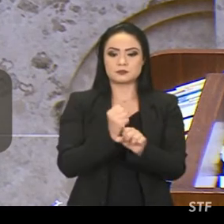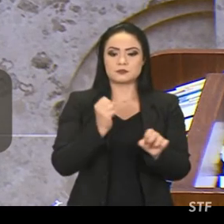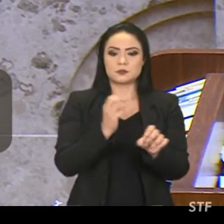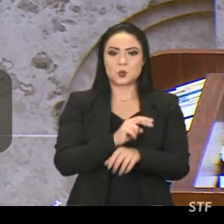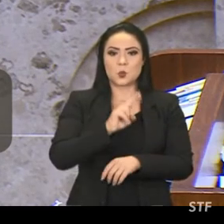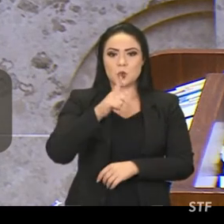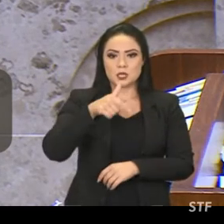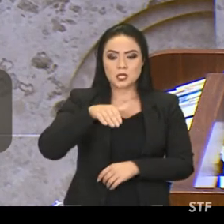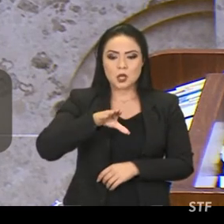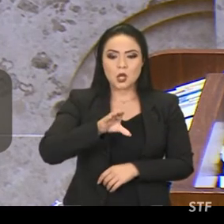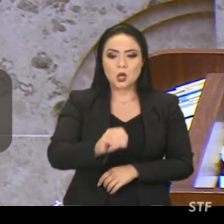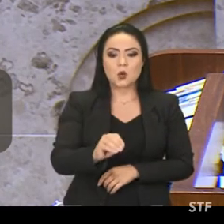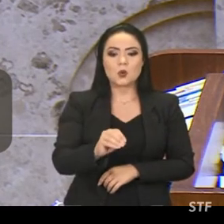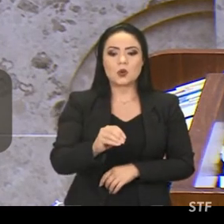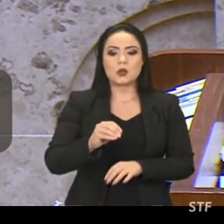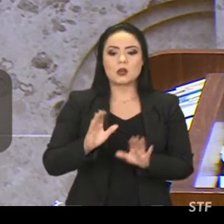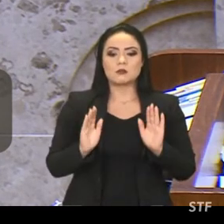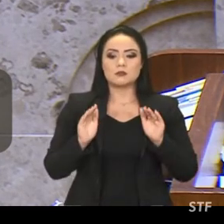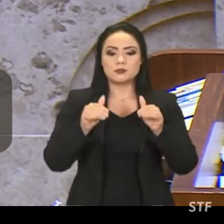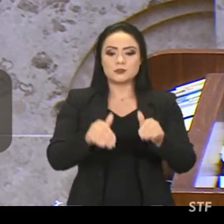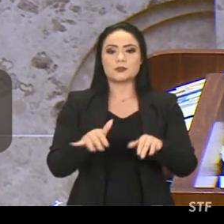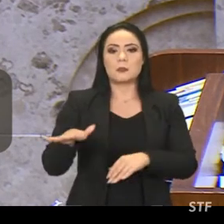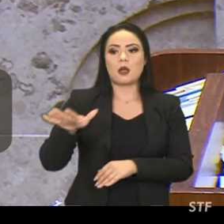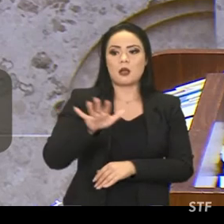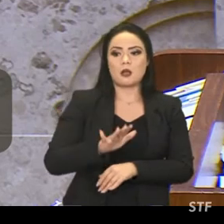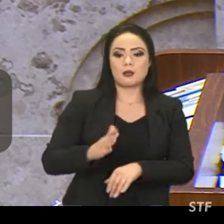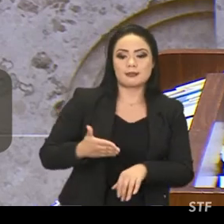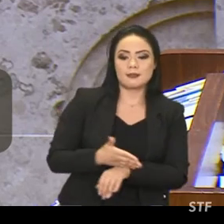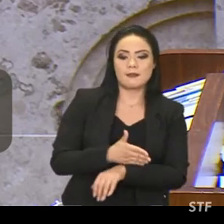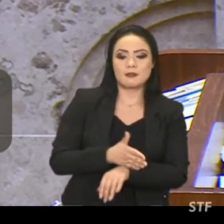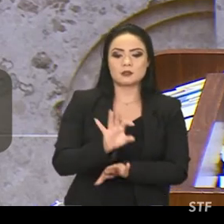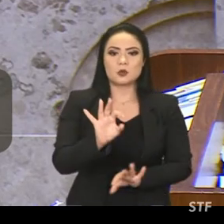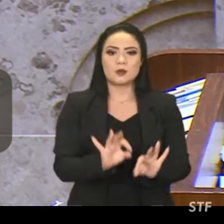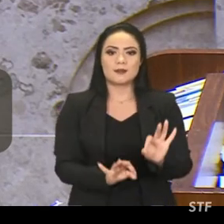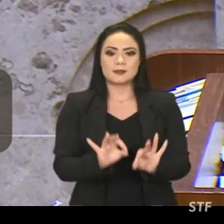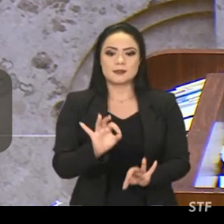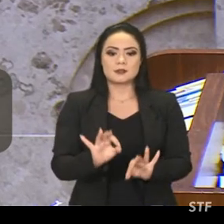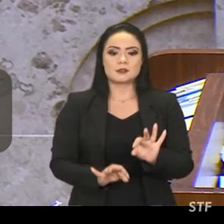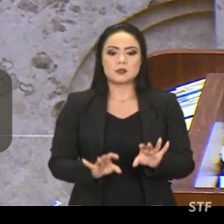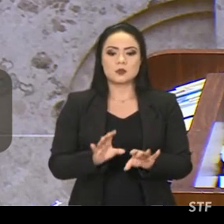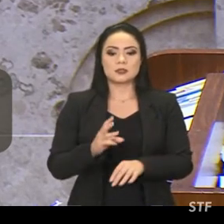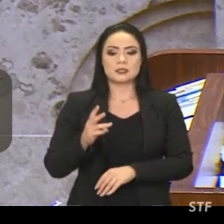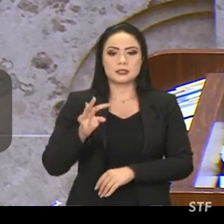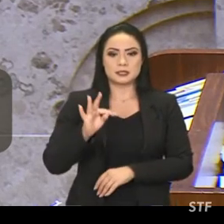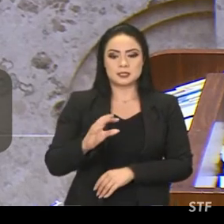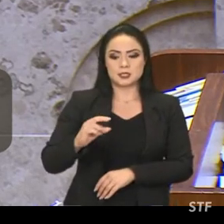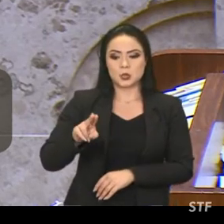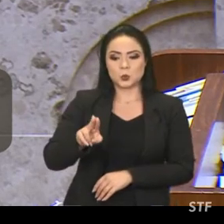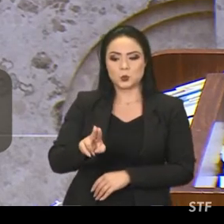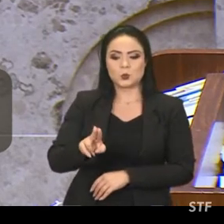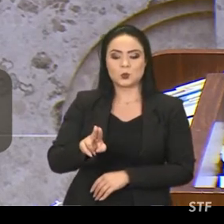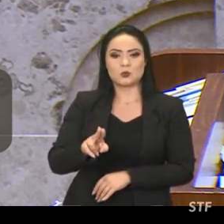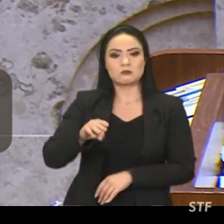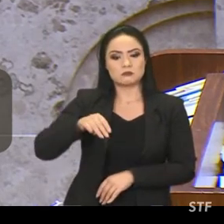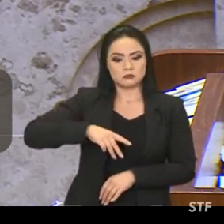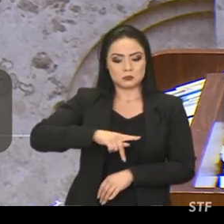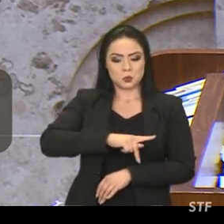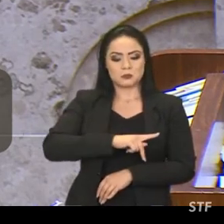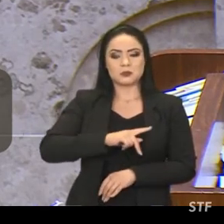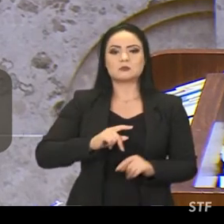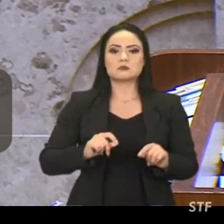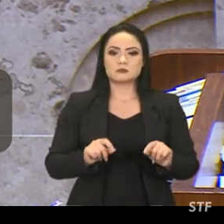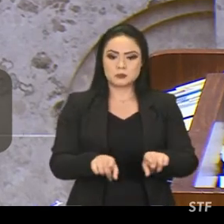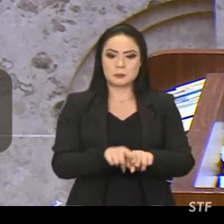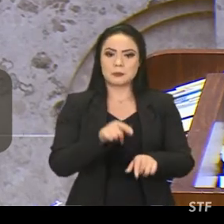União situava como parte integrante da organização do TCU o Ministério Público, que